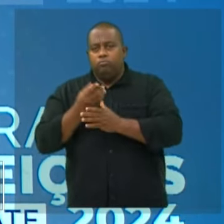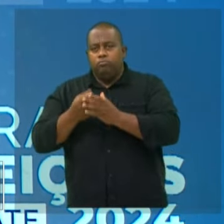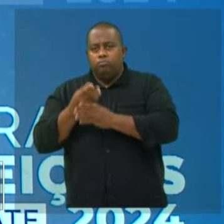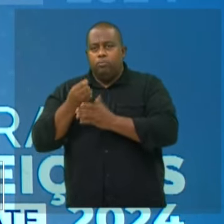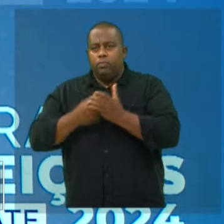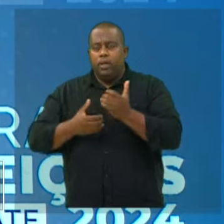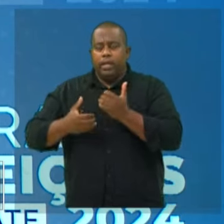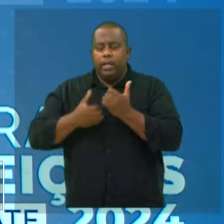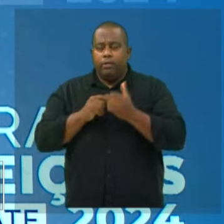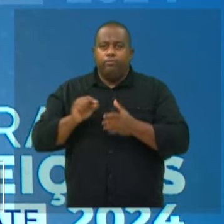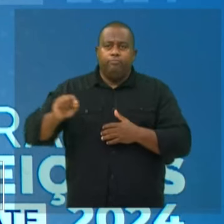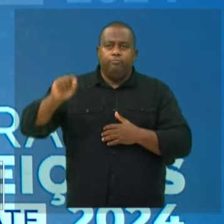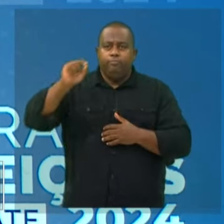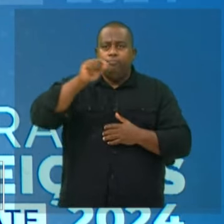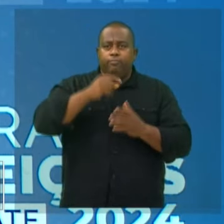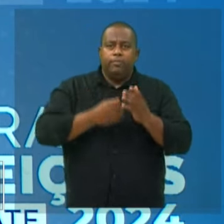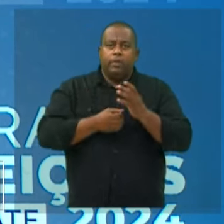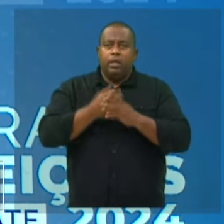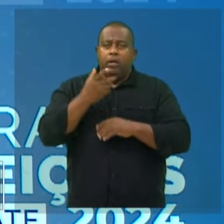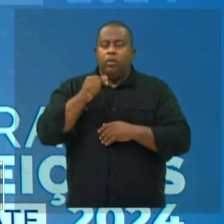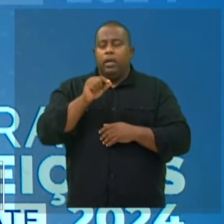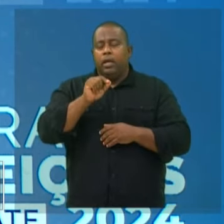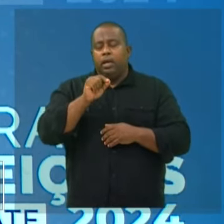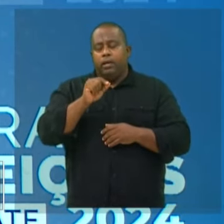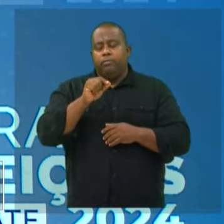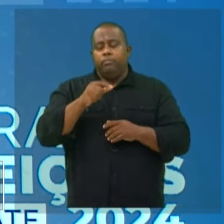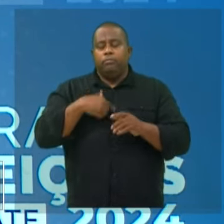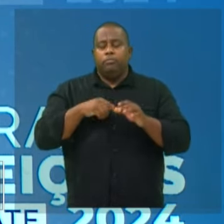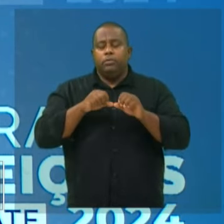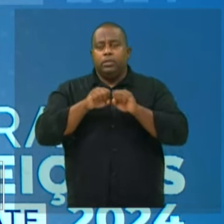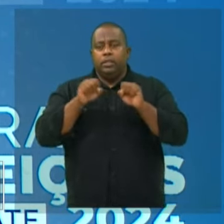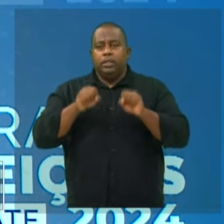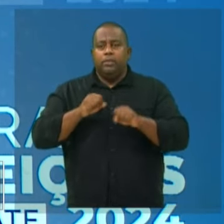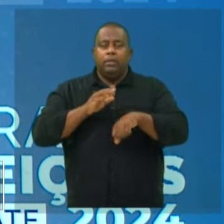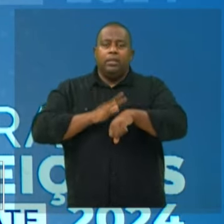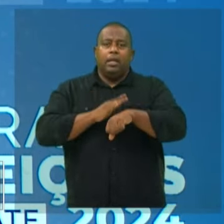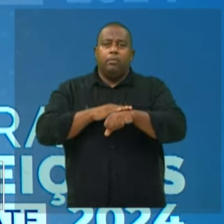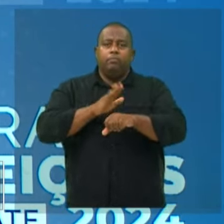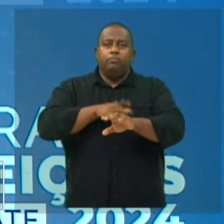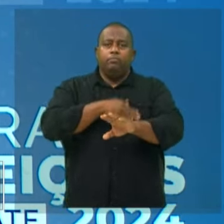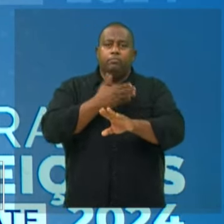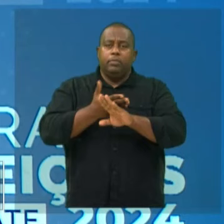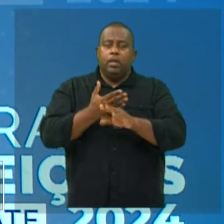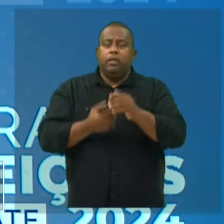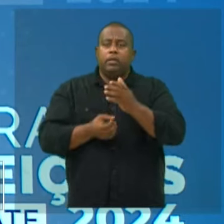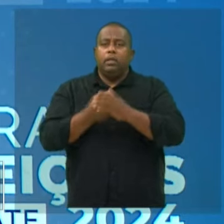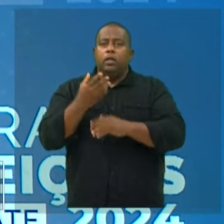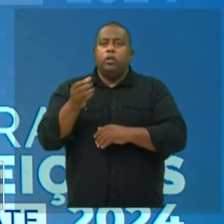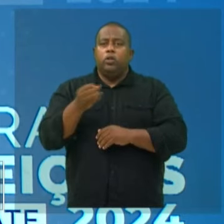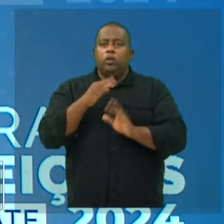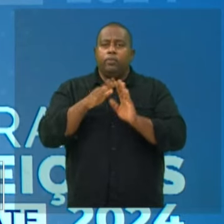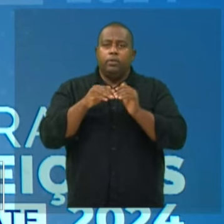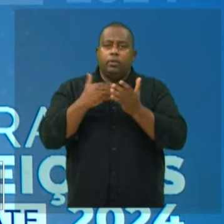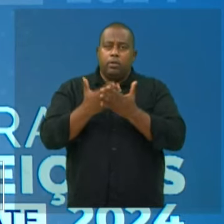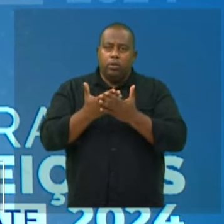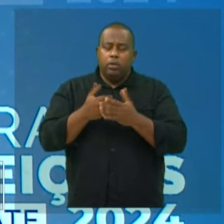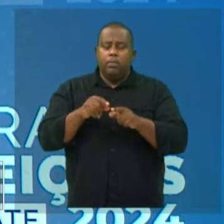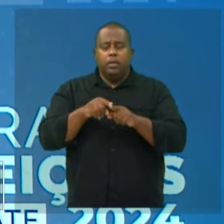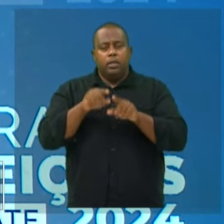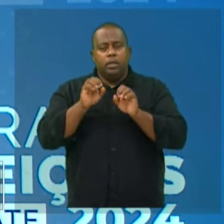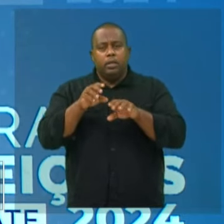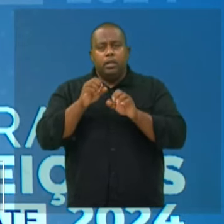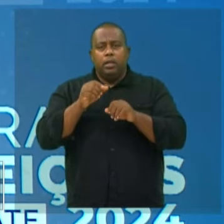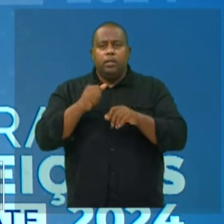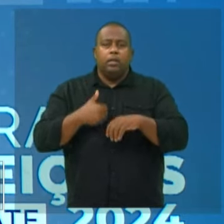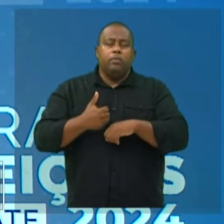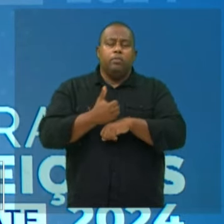se eu for o próximo Prefeito eu vou implementar o ensino de tempo integral para isso vamos construir novas unidades de ensino vamos oferecer ensinos profissionalizantes para